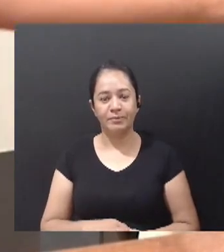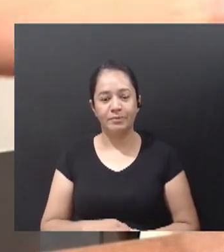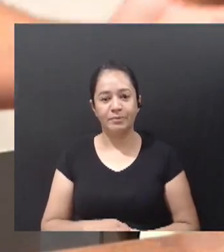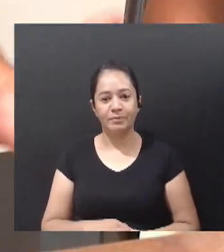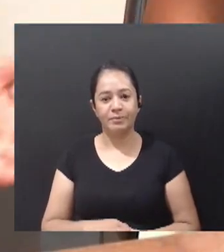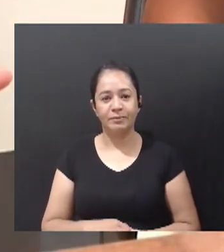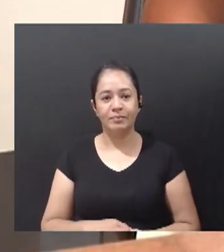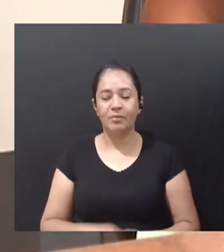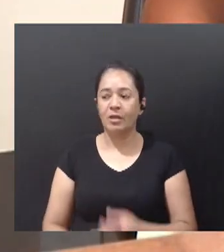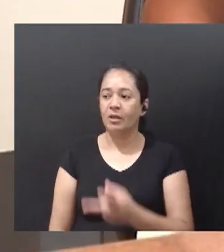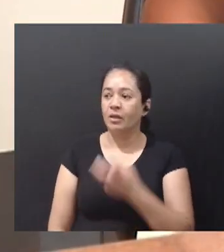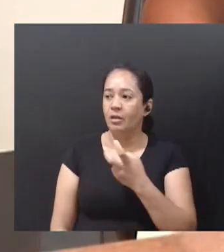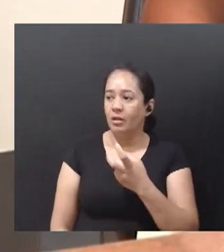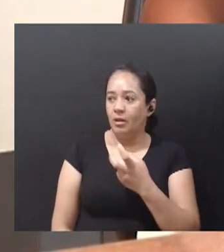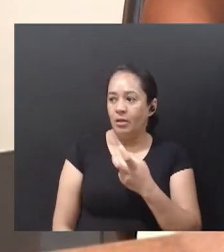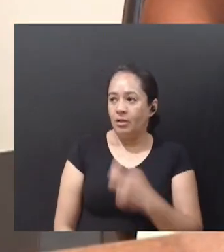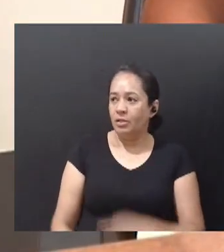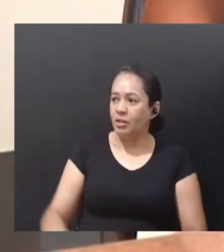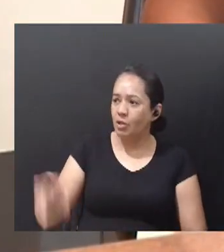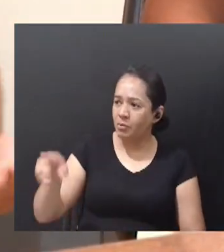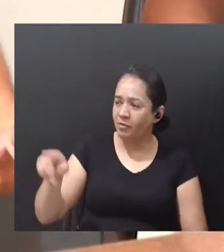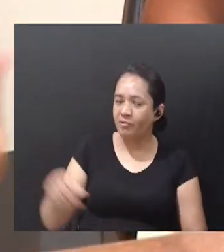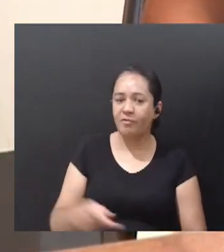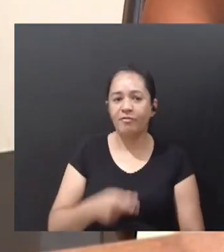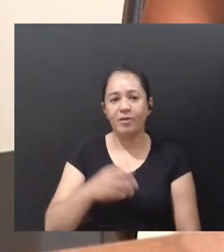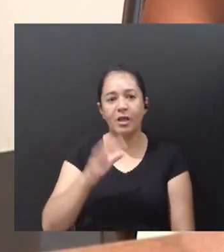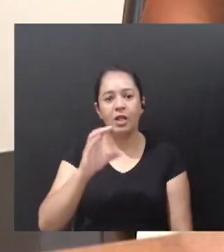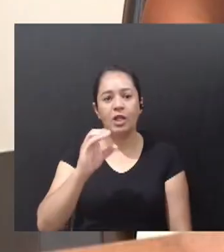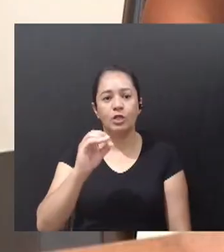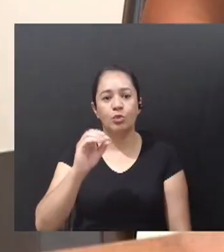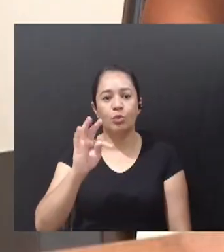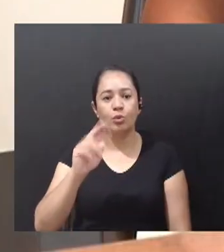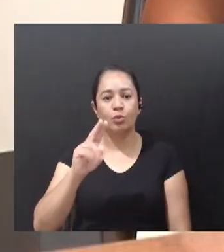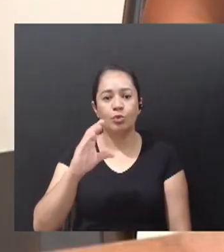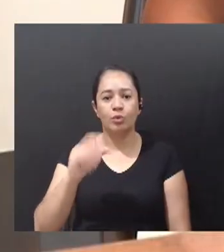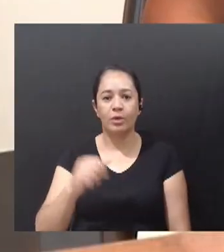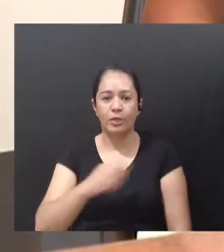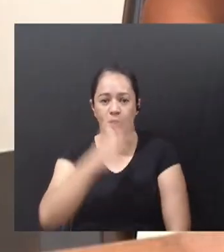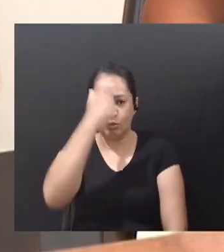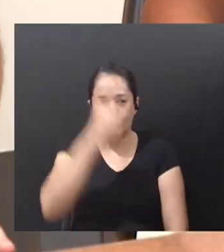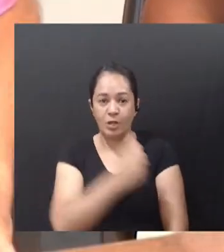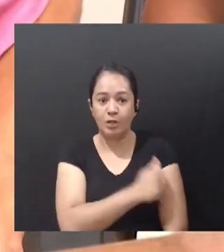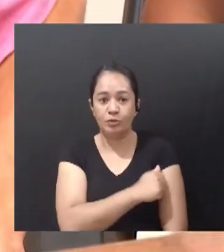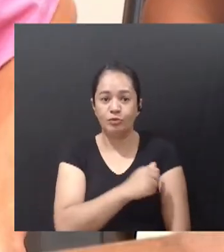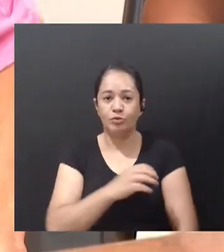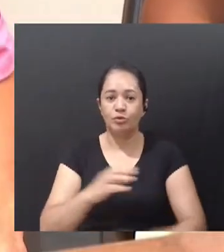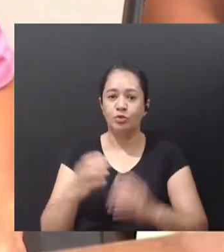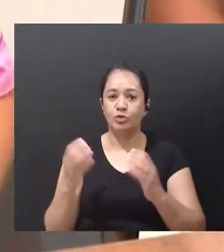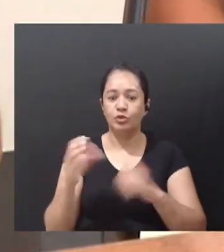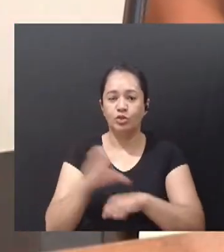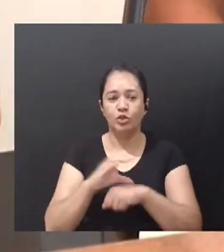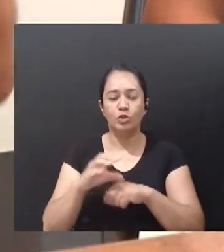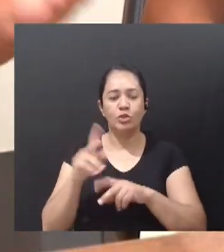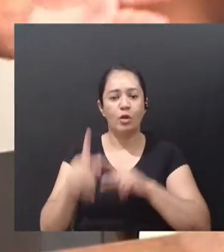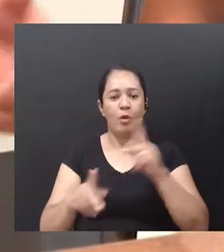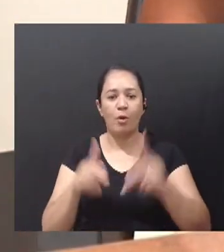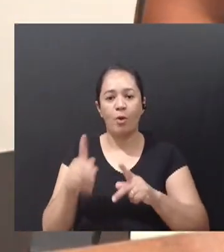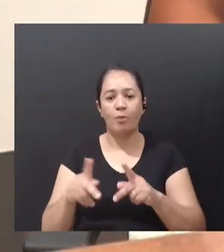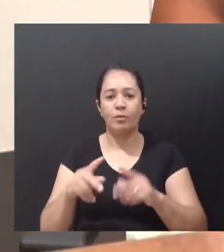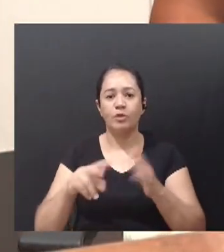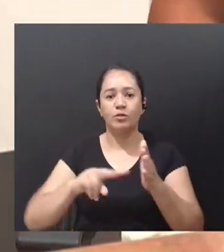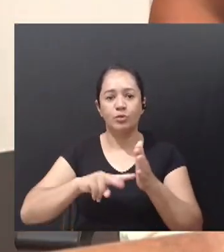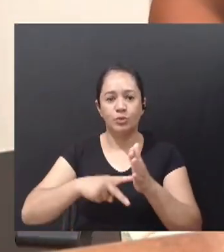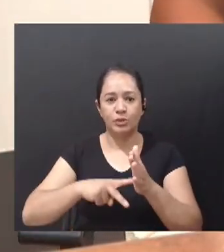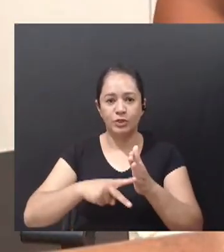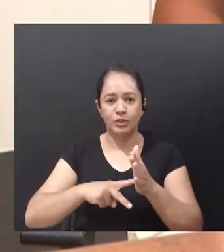falar do Cotuca, vi o rapaziada falar de cursinho. Eu sou um aluno de cursinho popular, eu fui aluno do cursinho do sindicato, que não existe mais